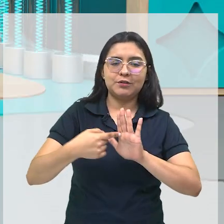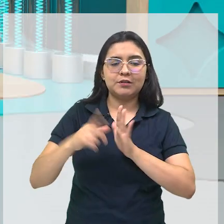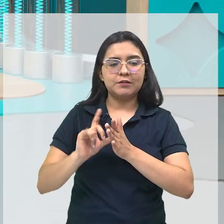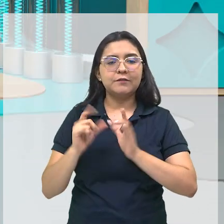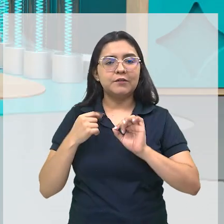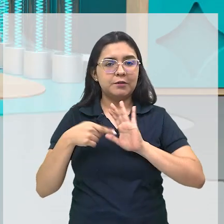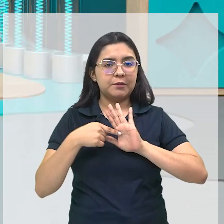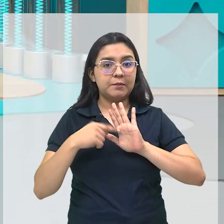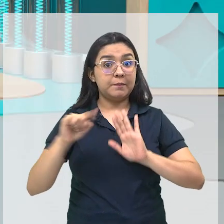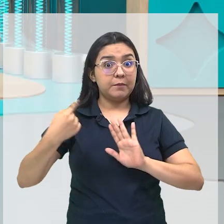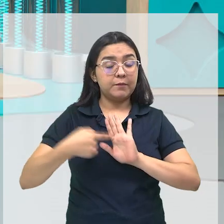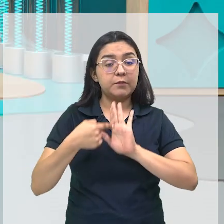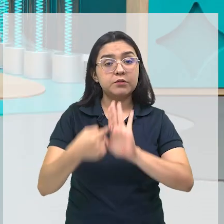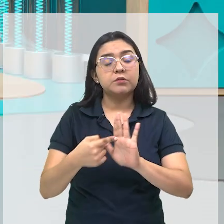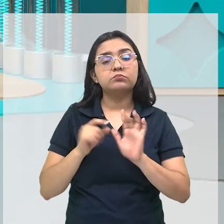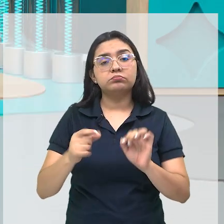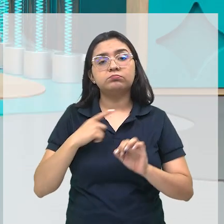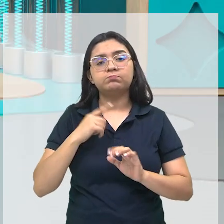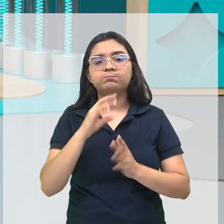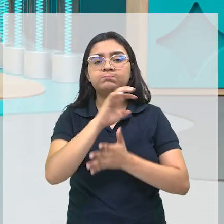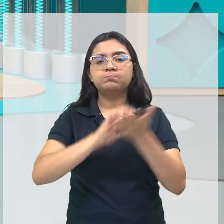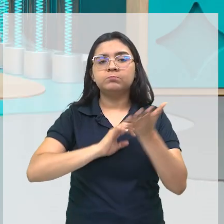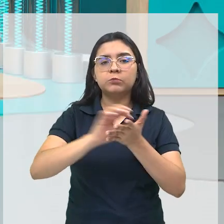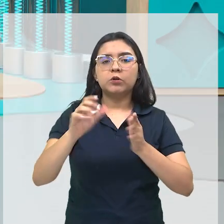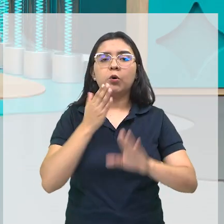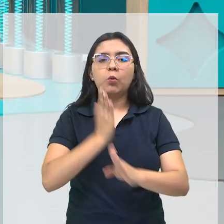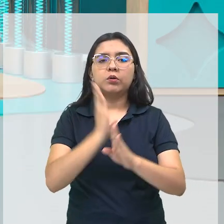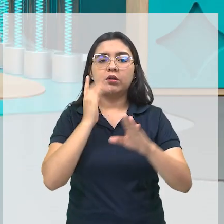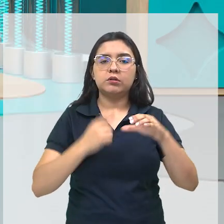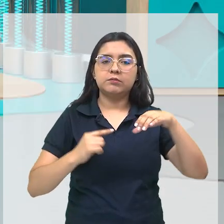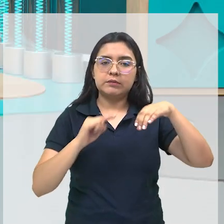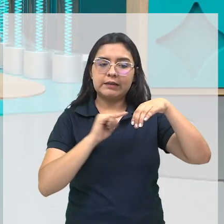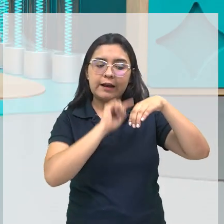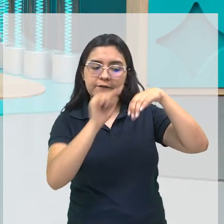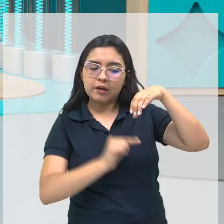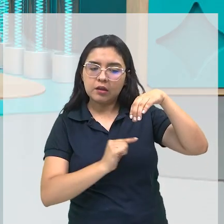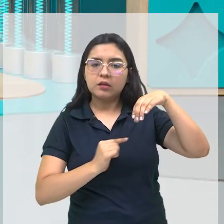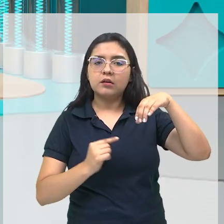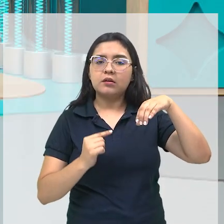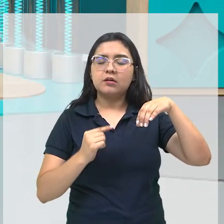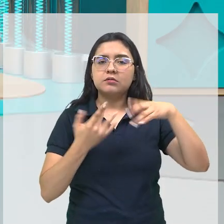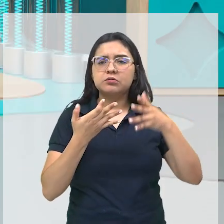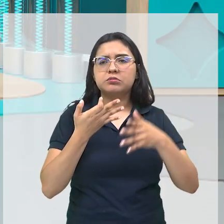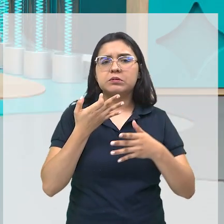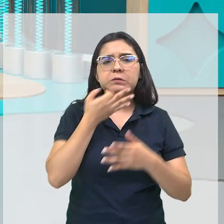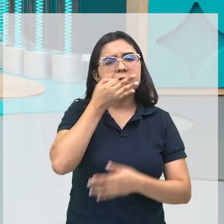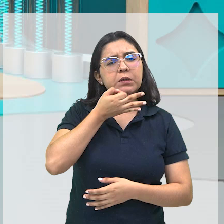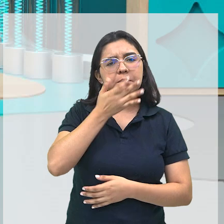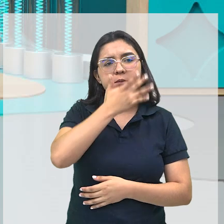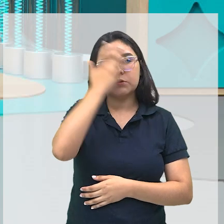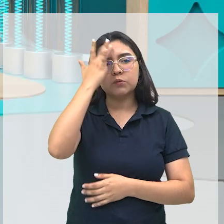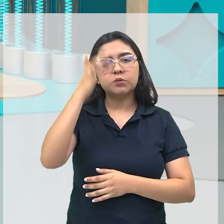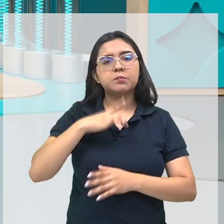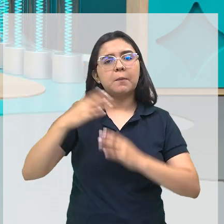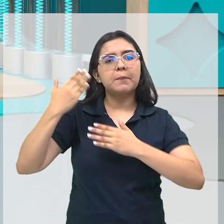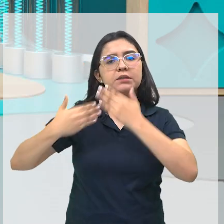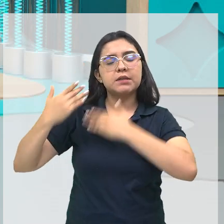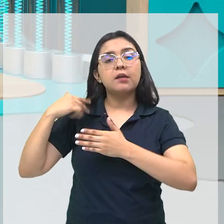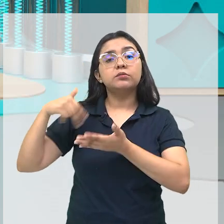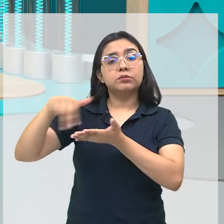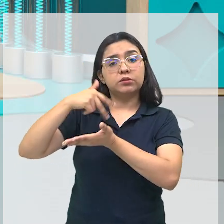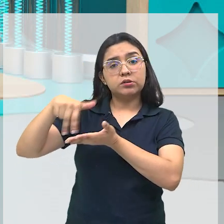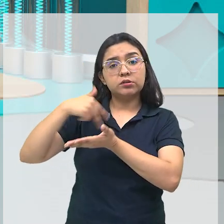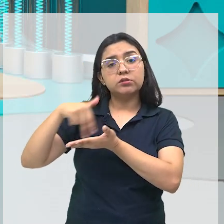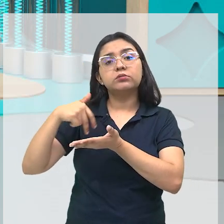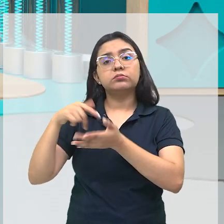vão já aparecer, essas pinturas que são encontradas em cavernas, que sugerem que as pessoas realizavam as danças,